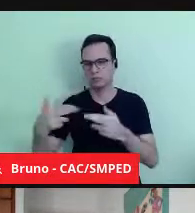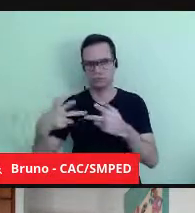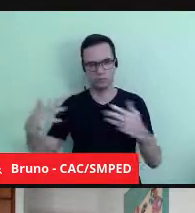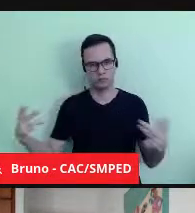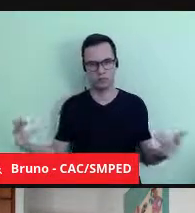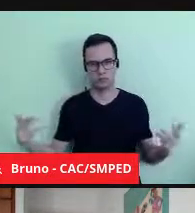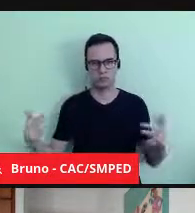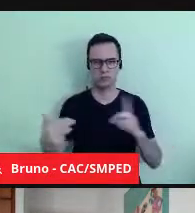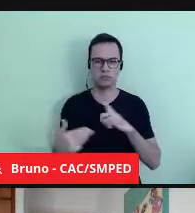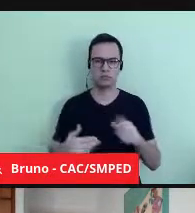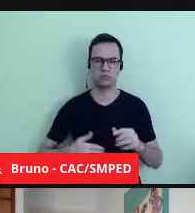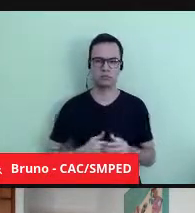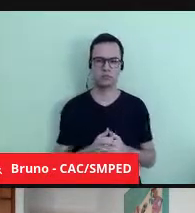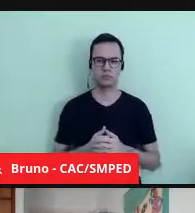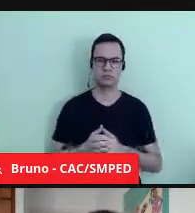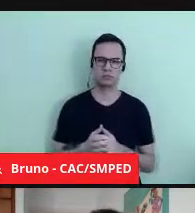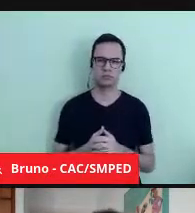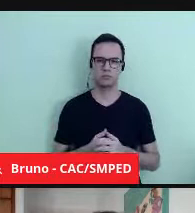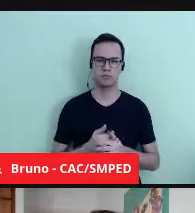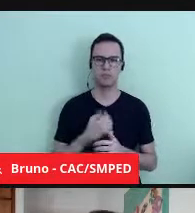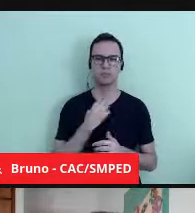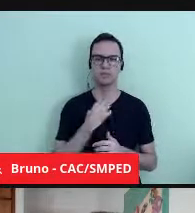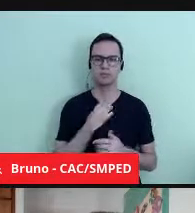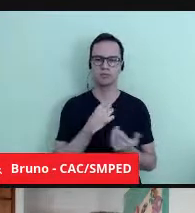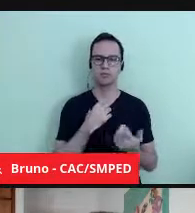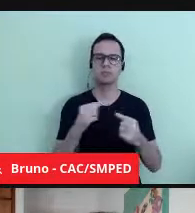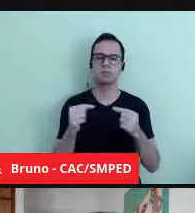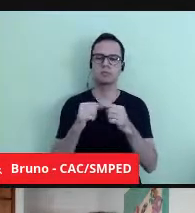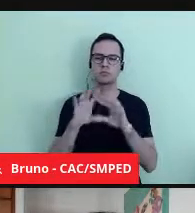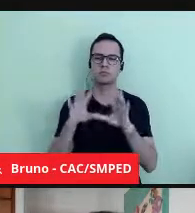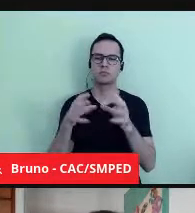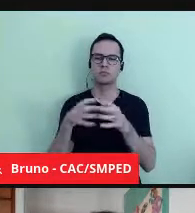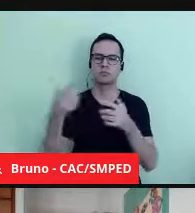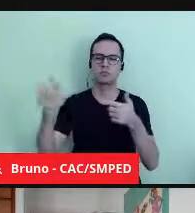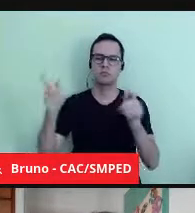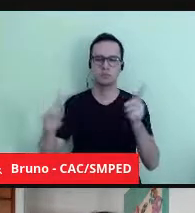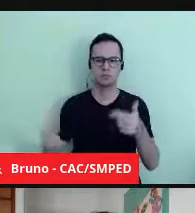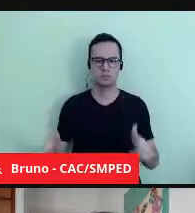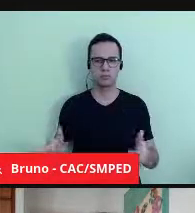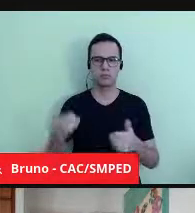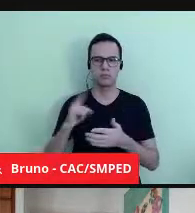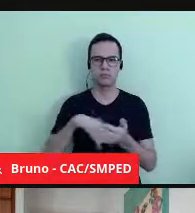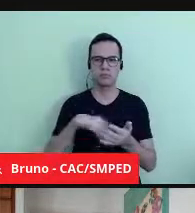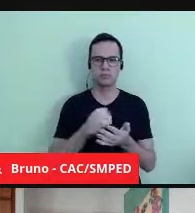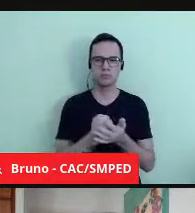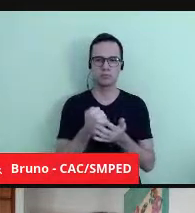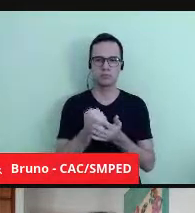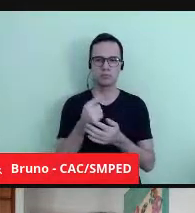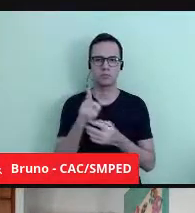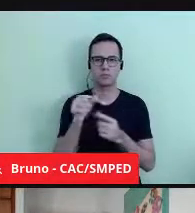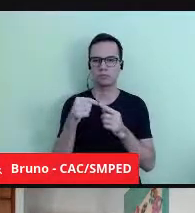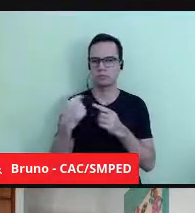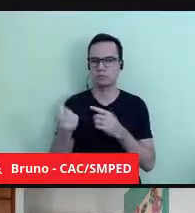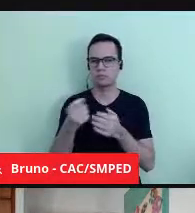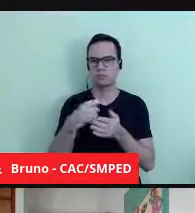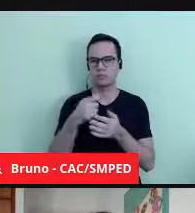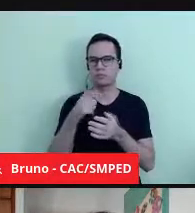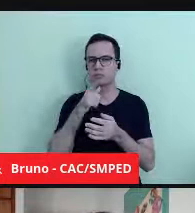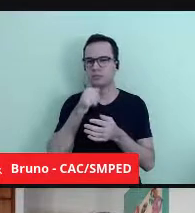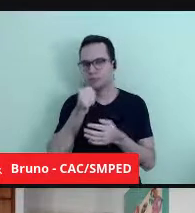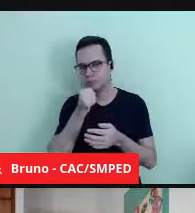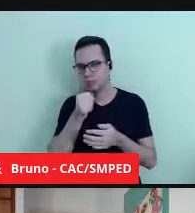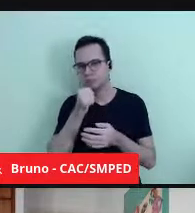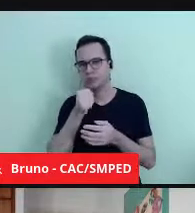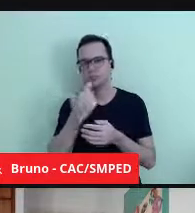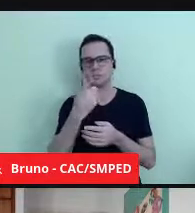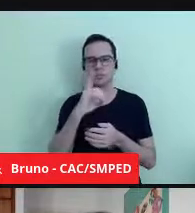né? E tem um conjunto de outros documentos, como trechos de entrevista, trechos de